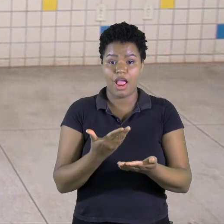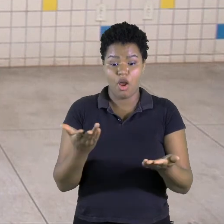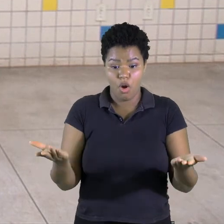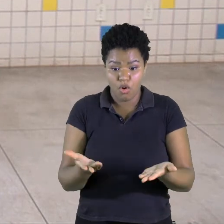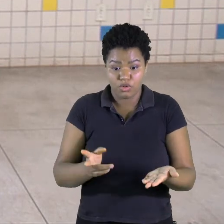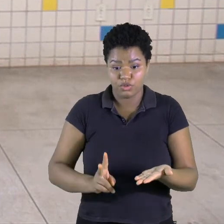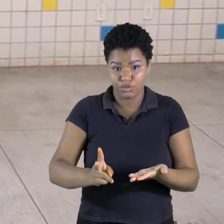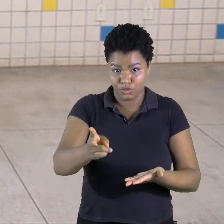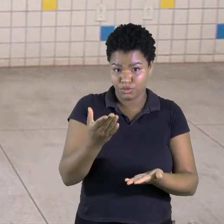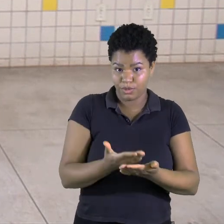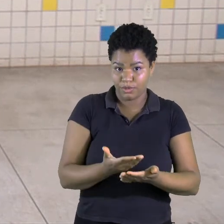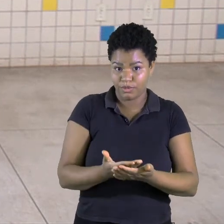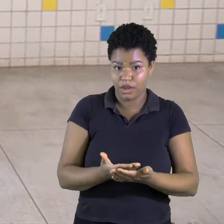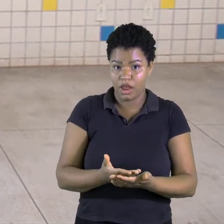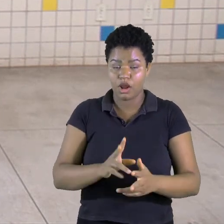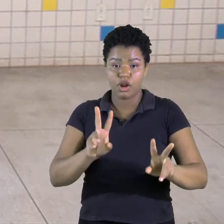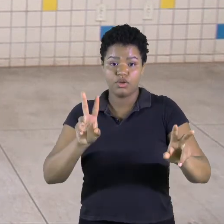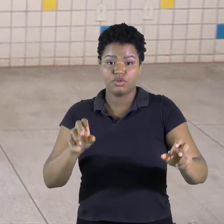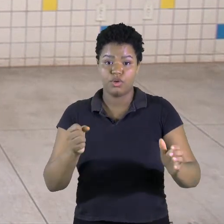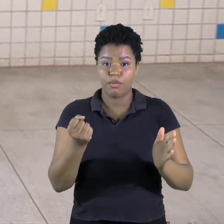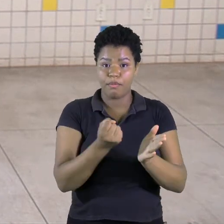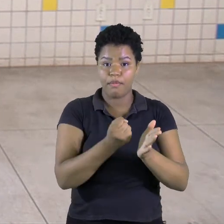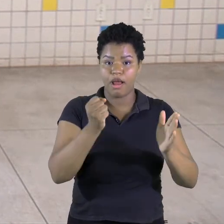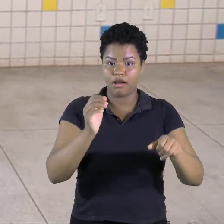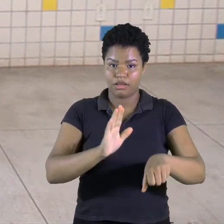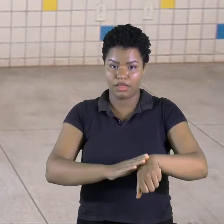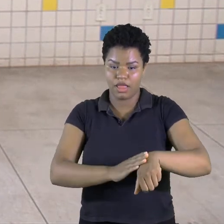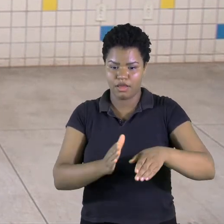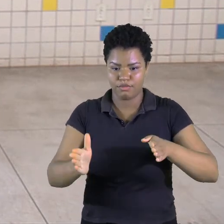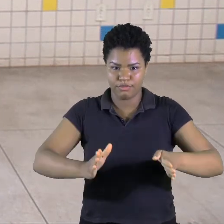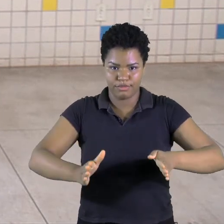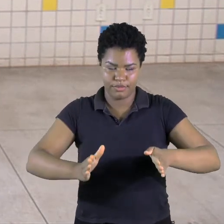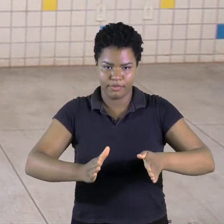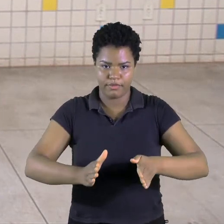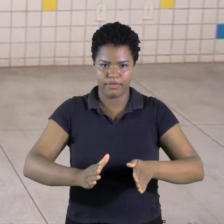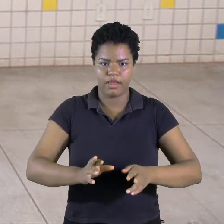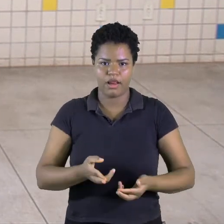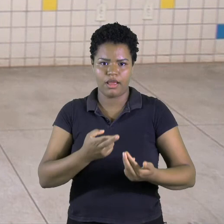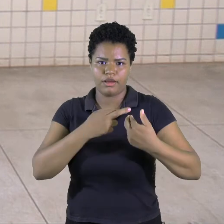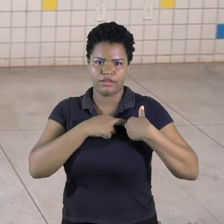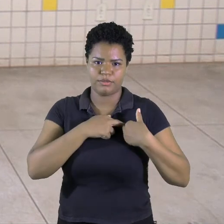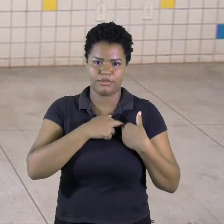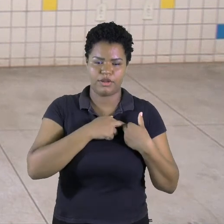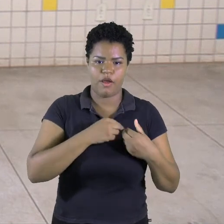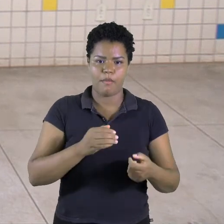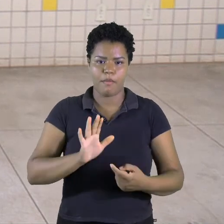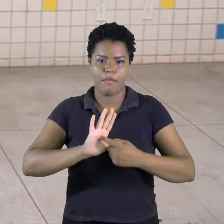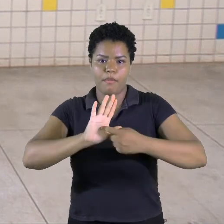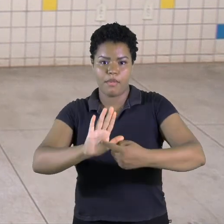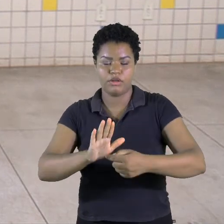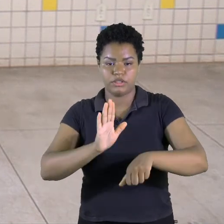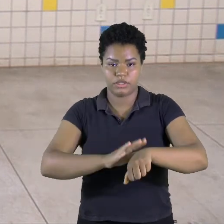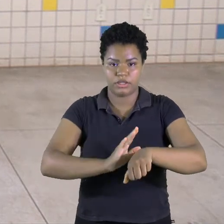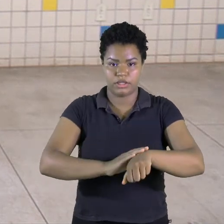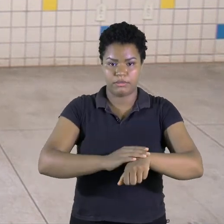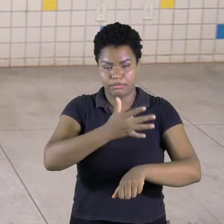marcadores temporais, que são os responsáveis por situar quem está lendo ou quem está ouvindo uma